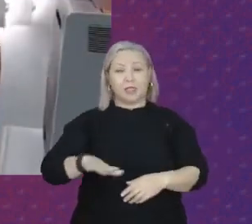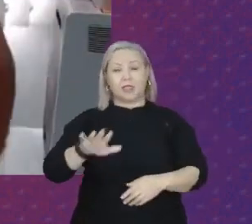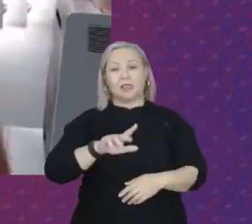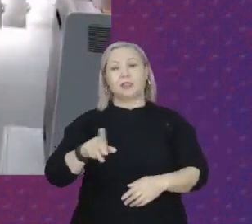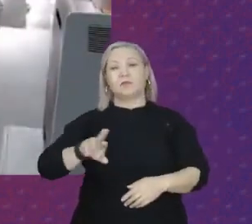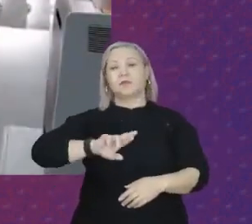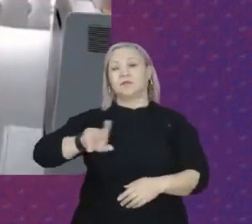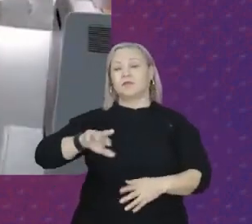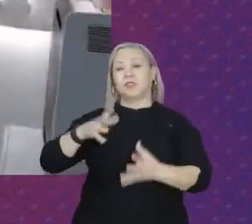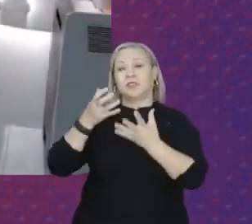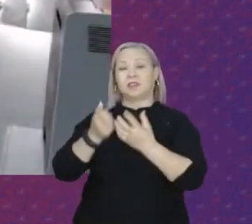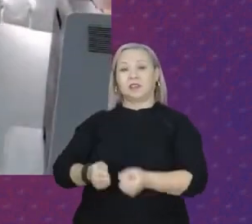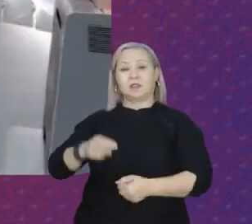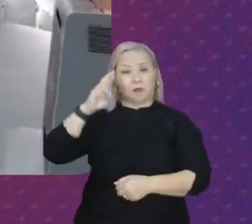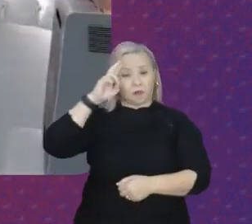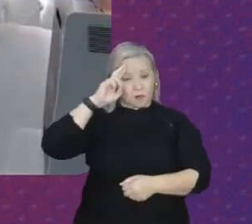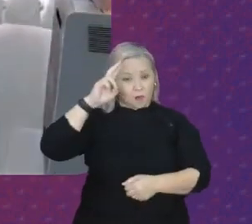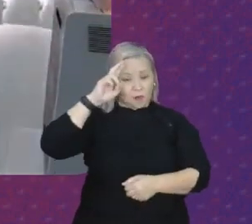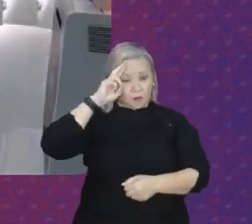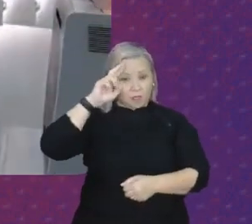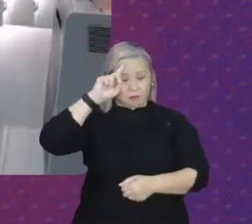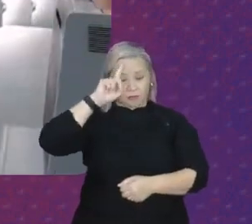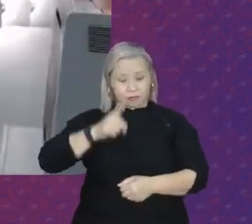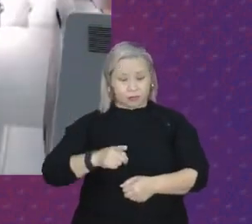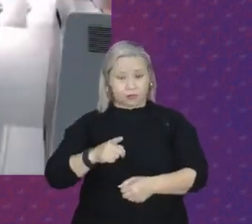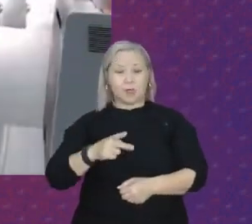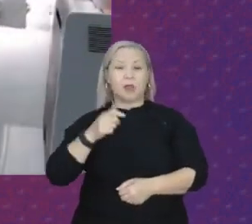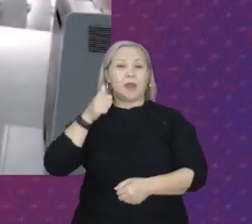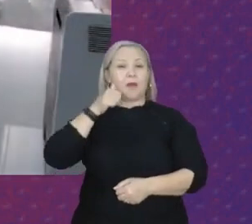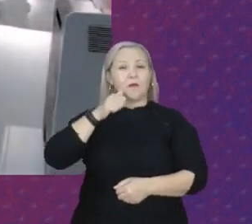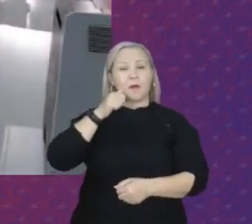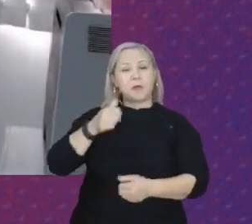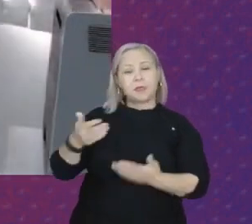aceitação do comando feminino pelo homem, a